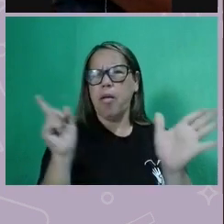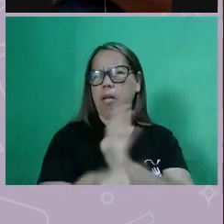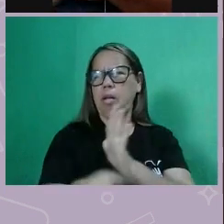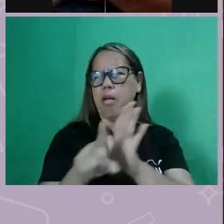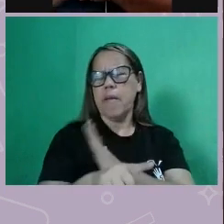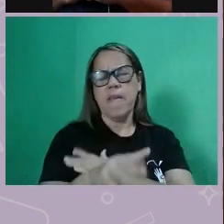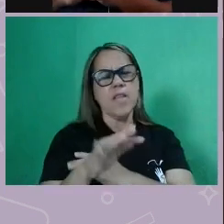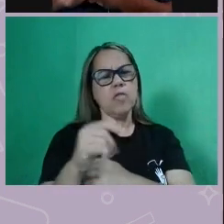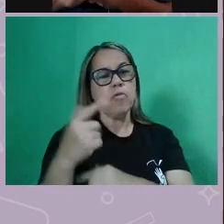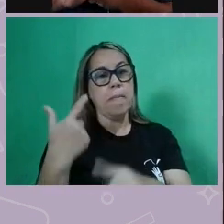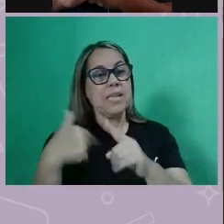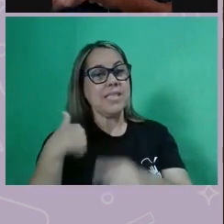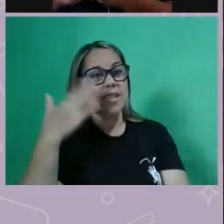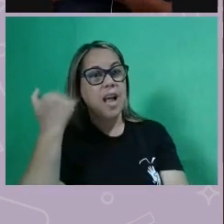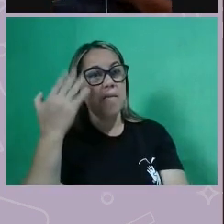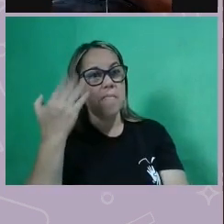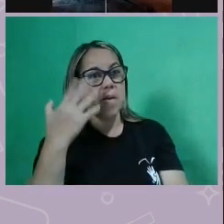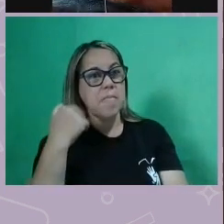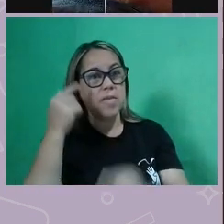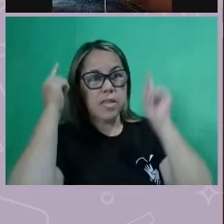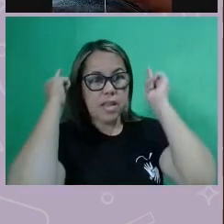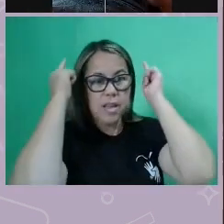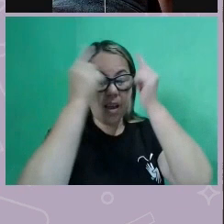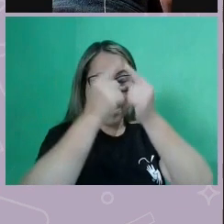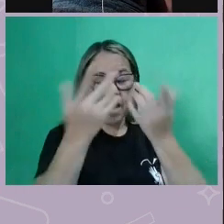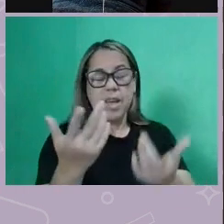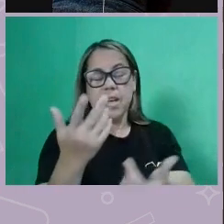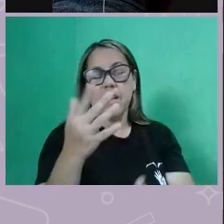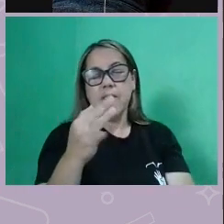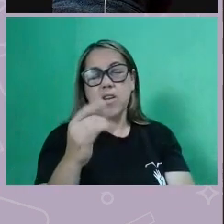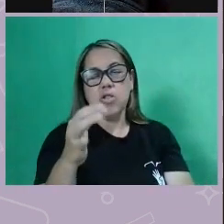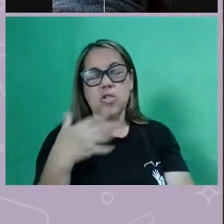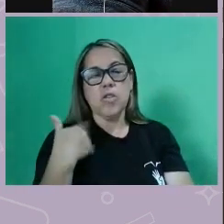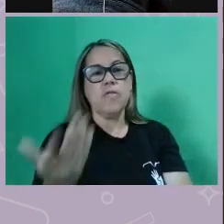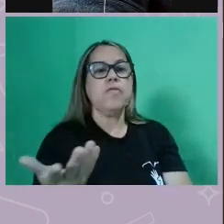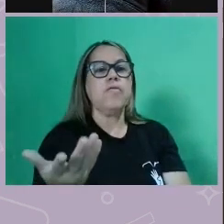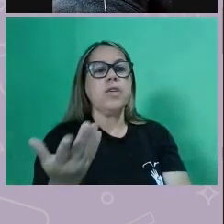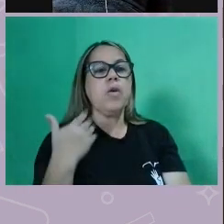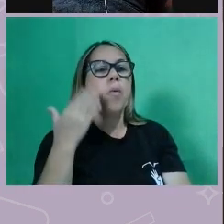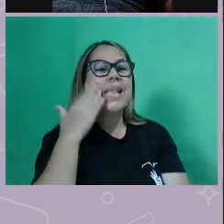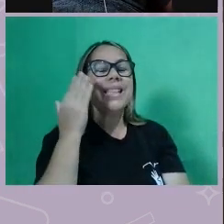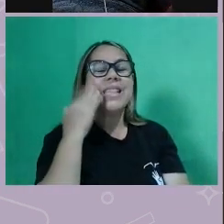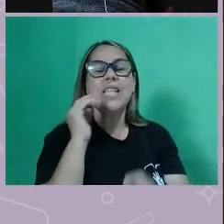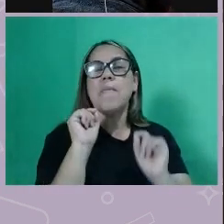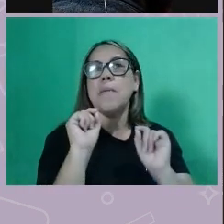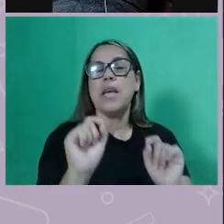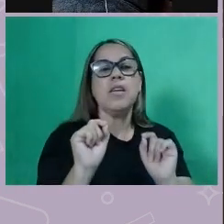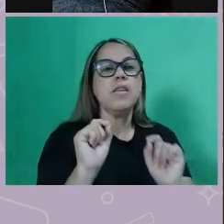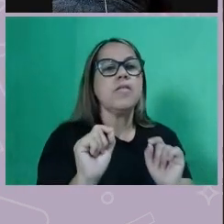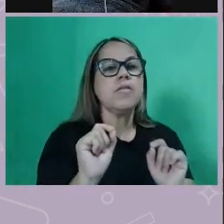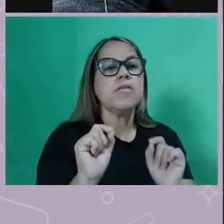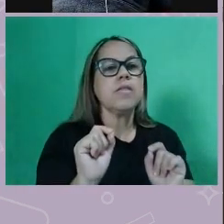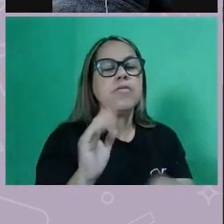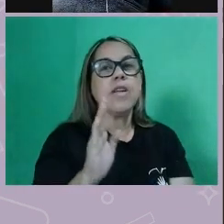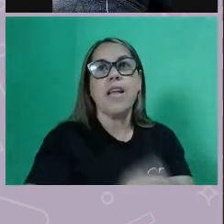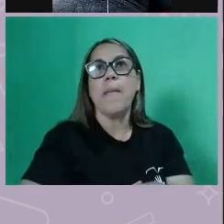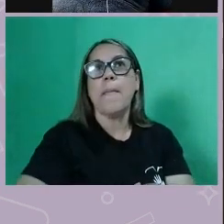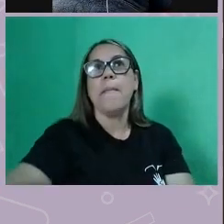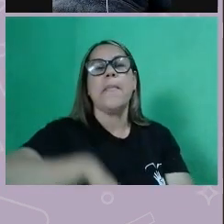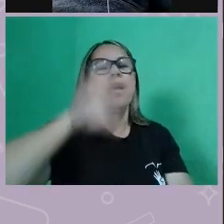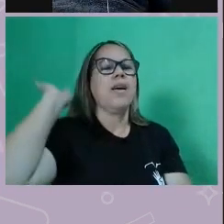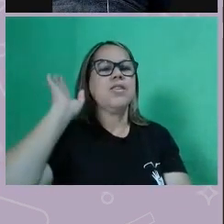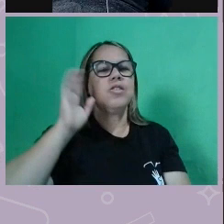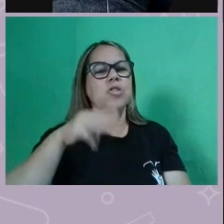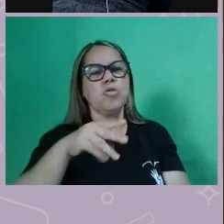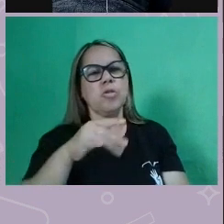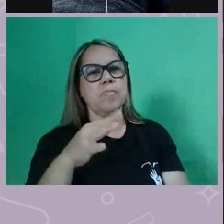gente sabe que a filosofia grega o grande pulo do gato dela foi ir além dos mitos foi